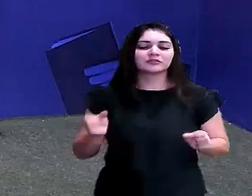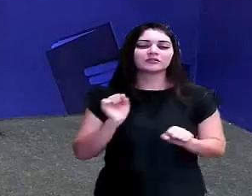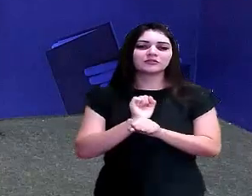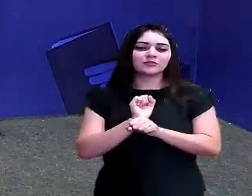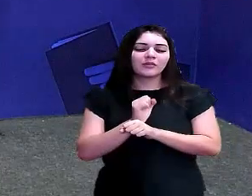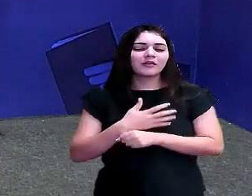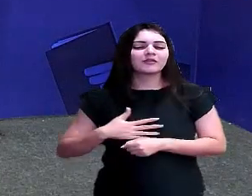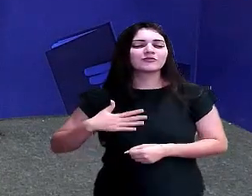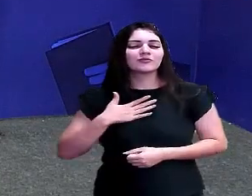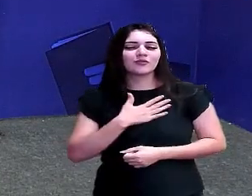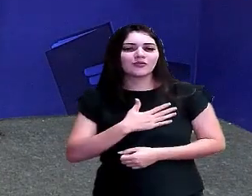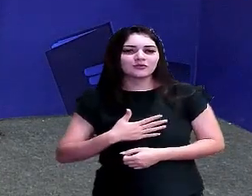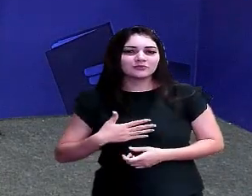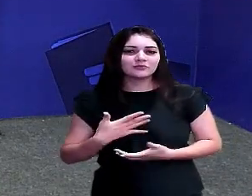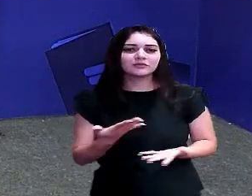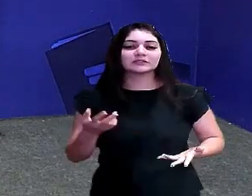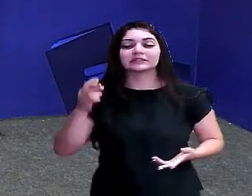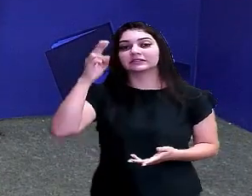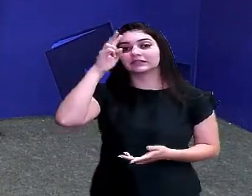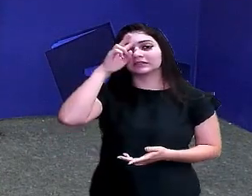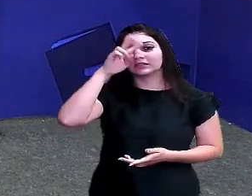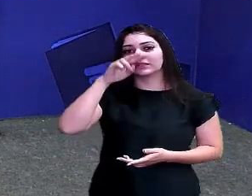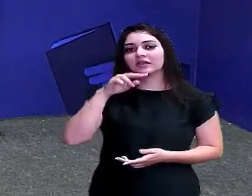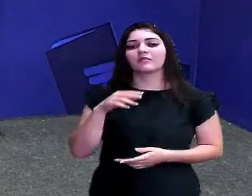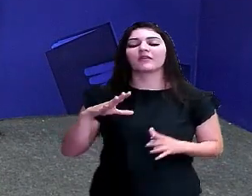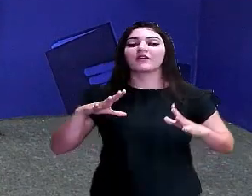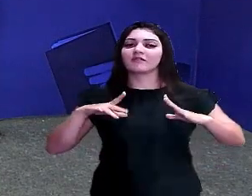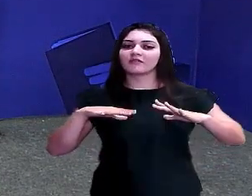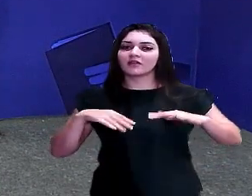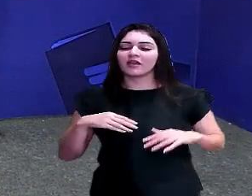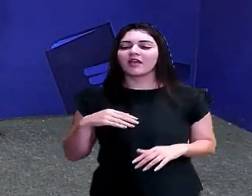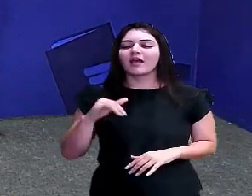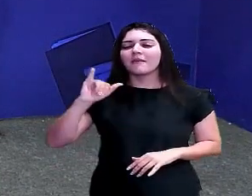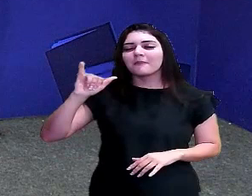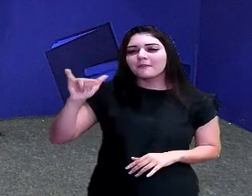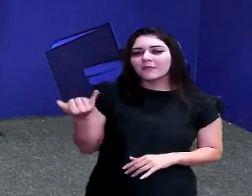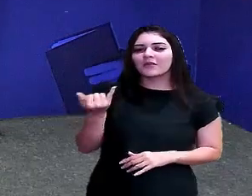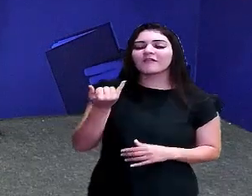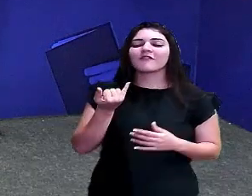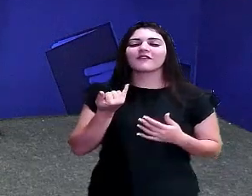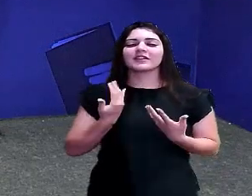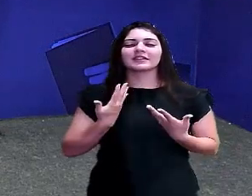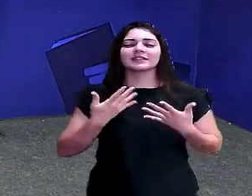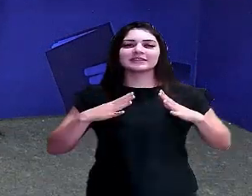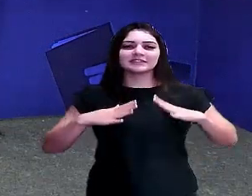que você tenha gostado. Lembre-se, é recesso, aproveita para descansar,